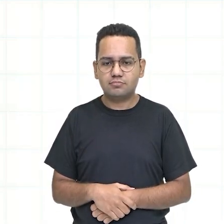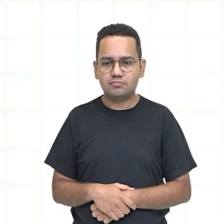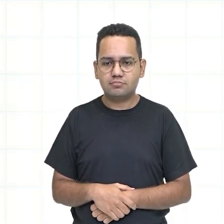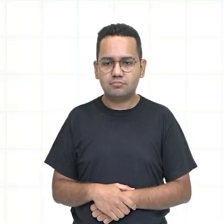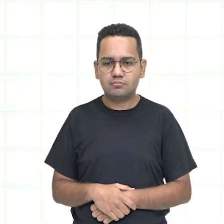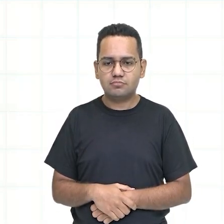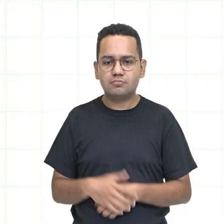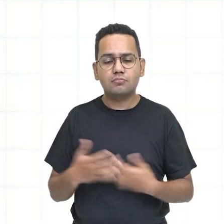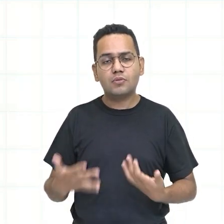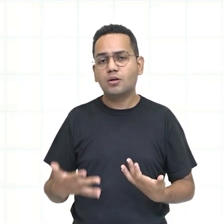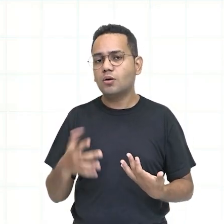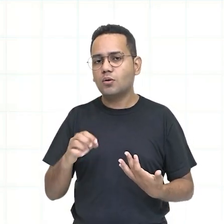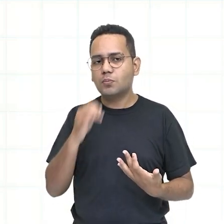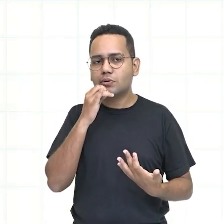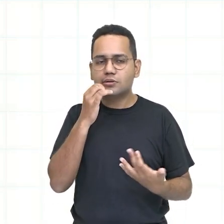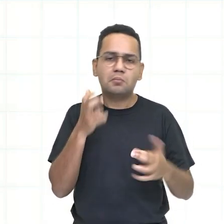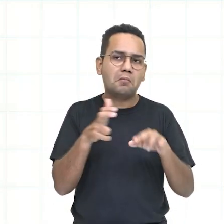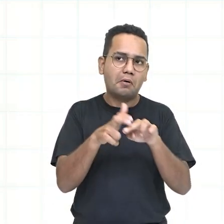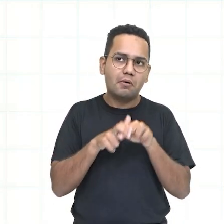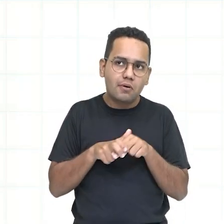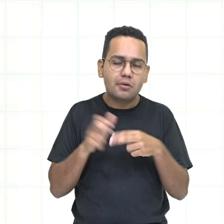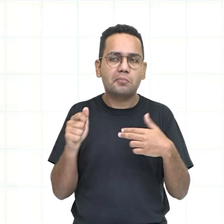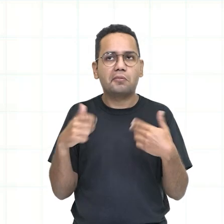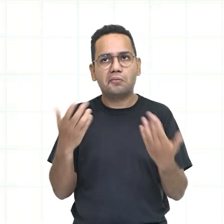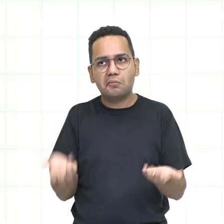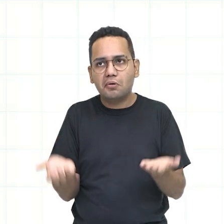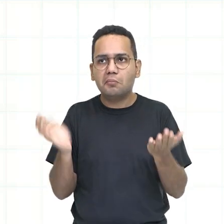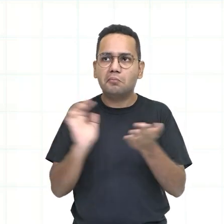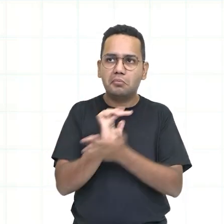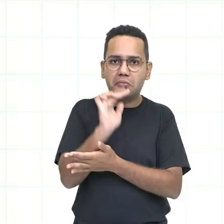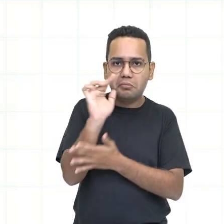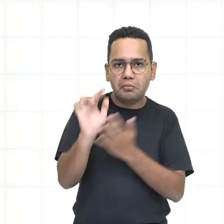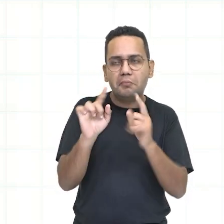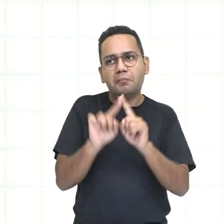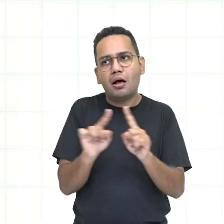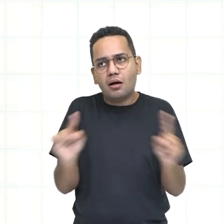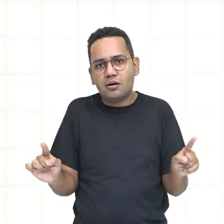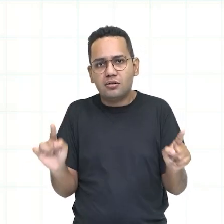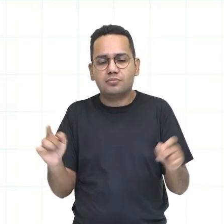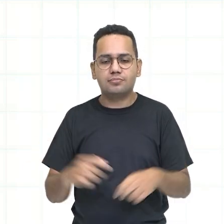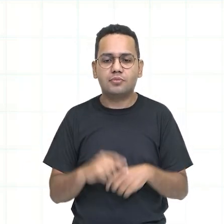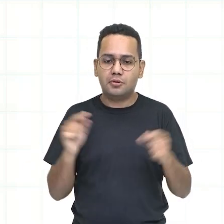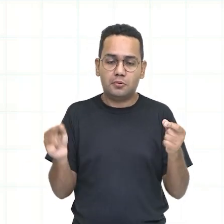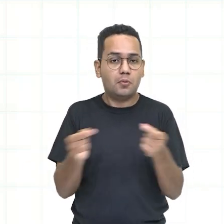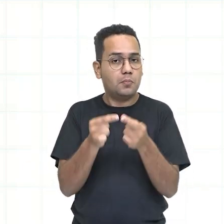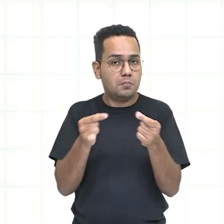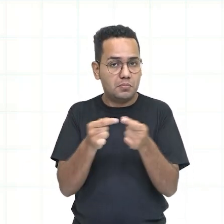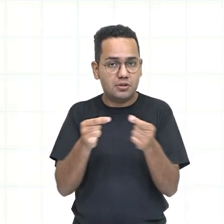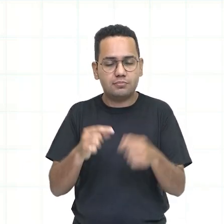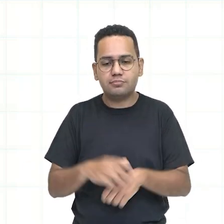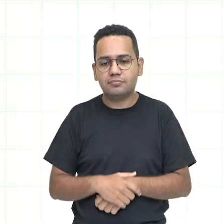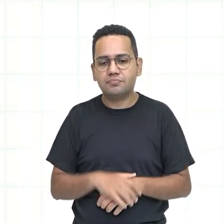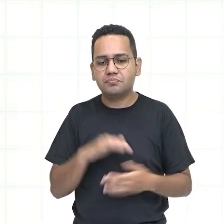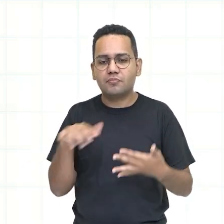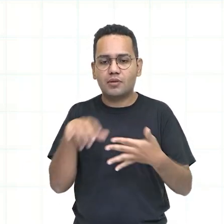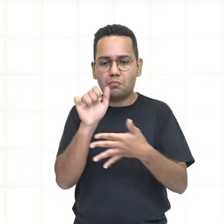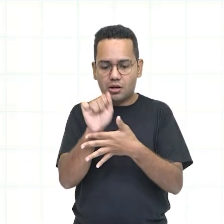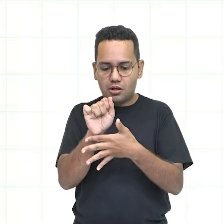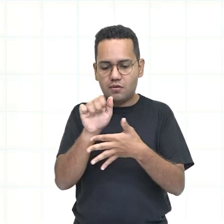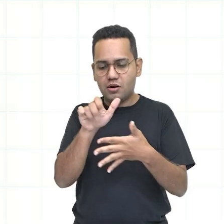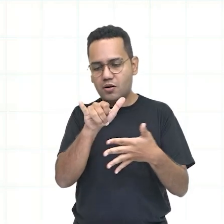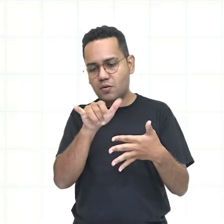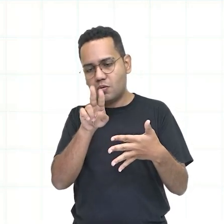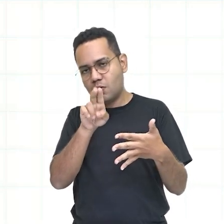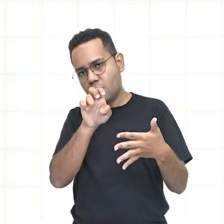However, porém, contudo, entretanto. Então, a nossa answer para completar esta